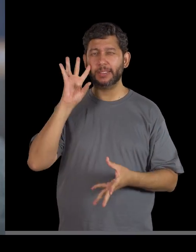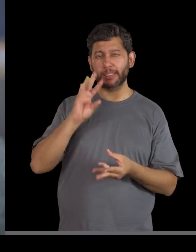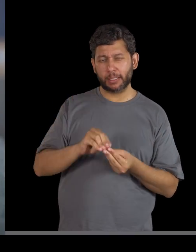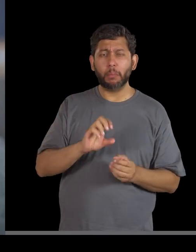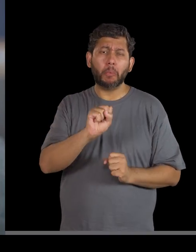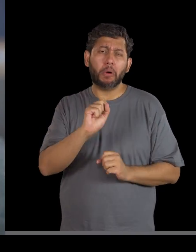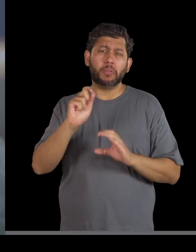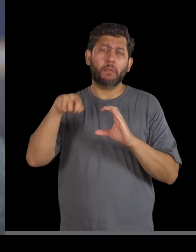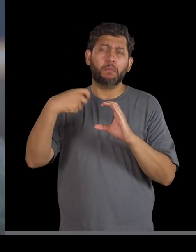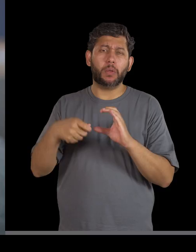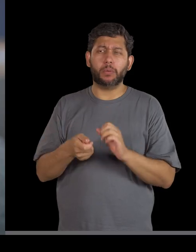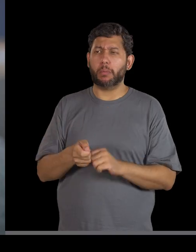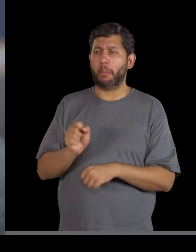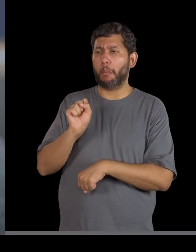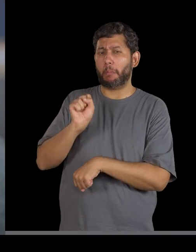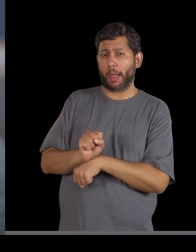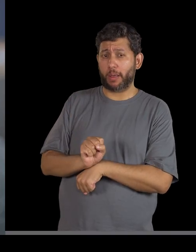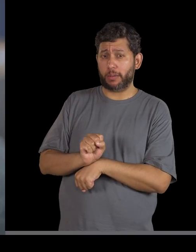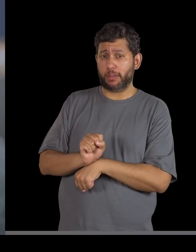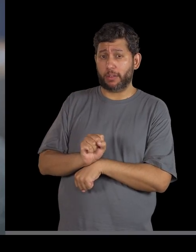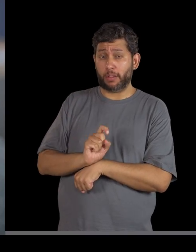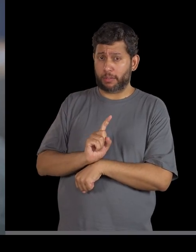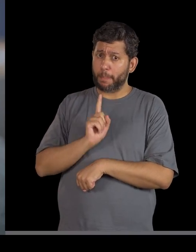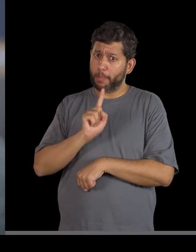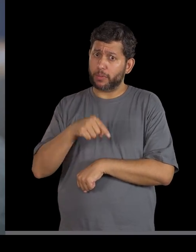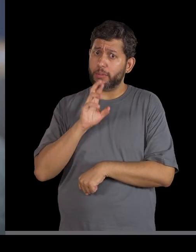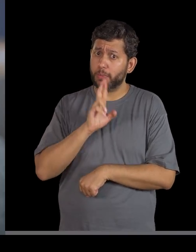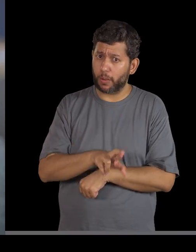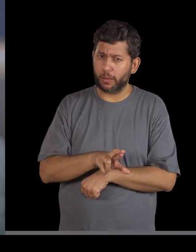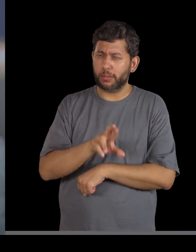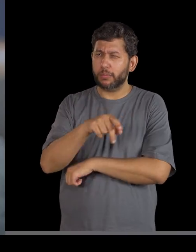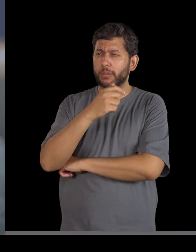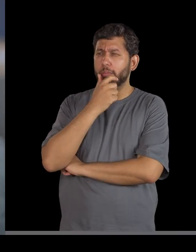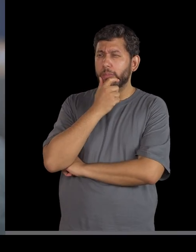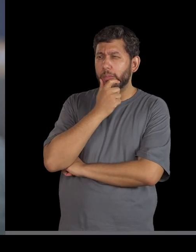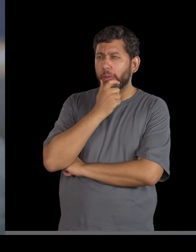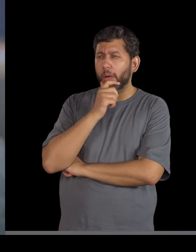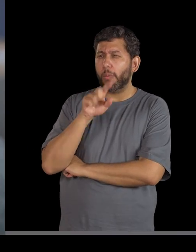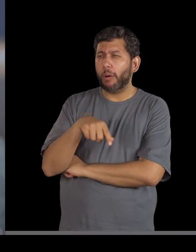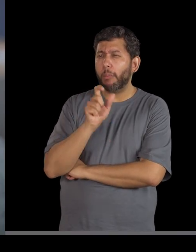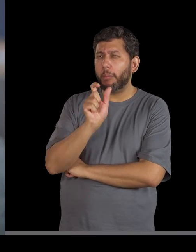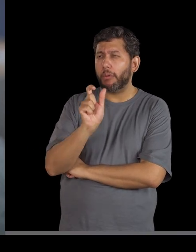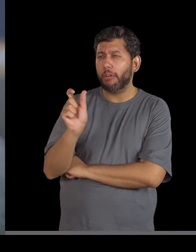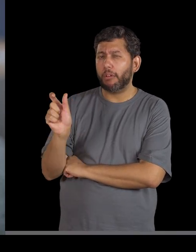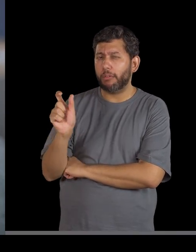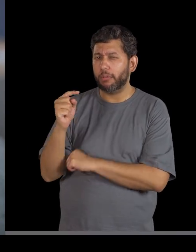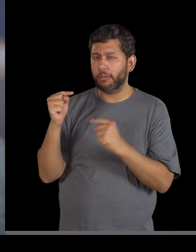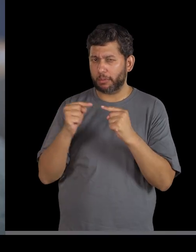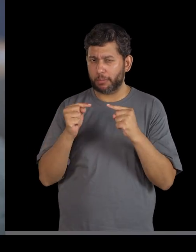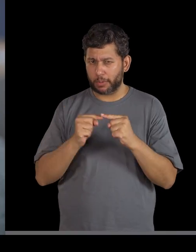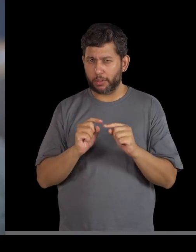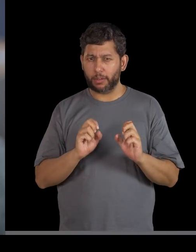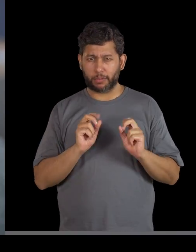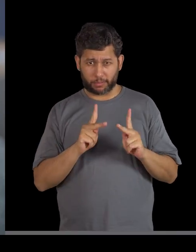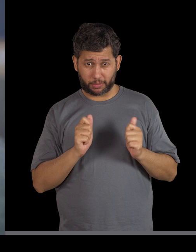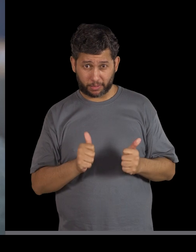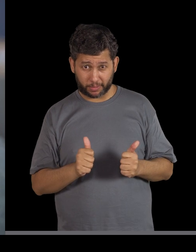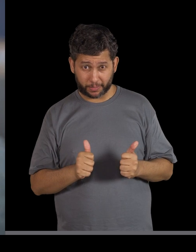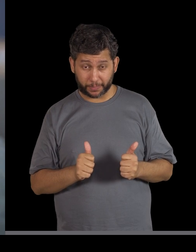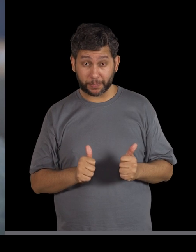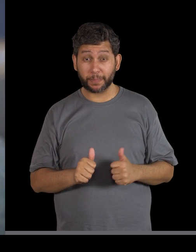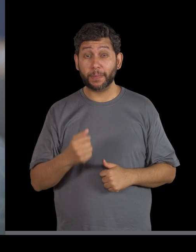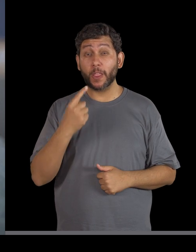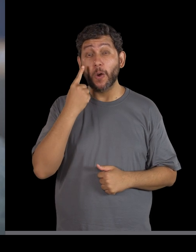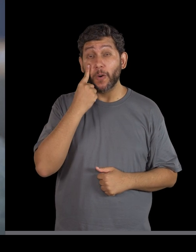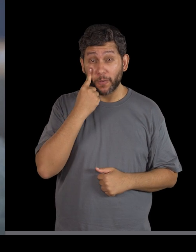você pause o vídeo, não veja a minha resposta, pause o vídeo e tente entender que palavra é essa, ok?